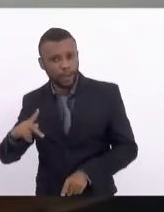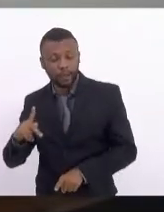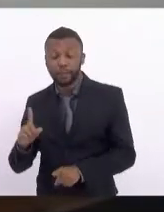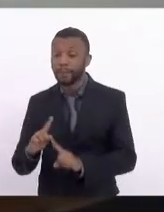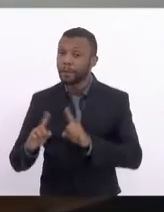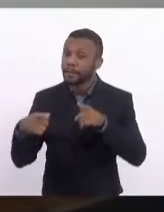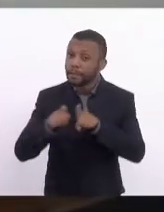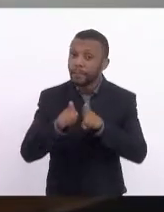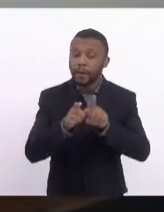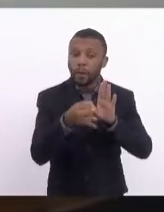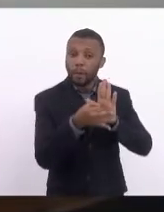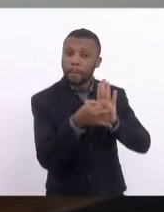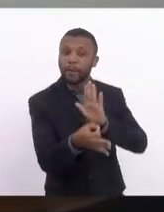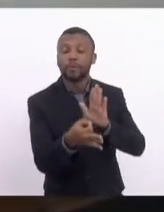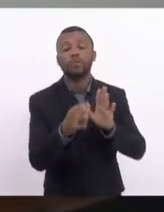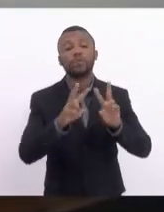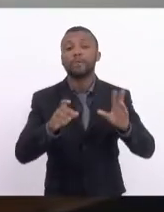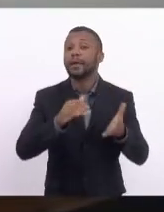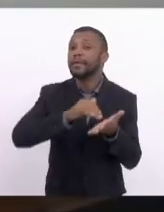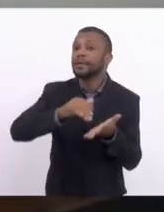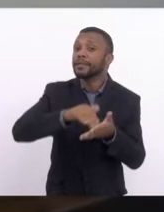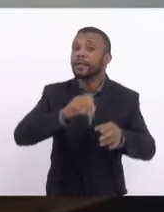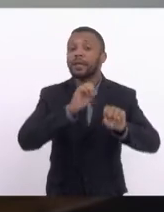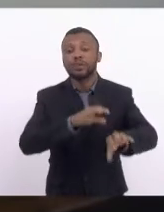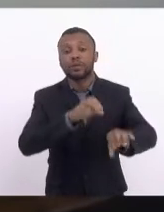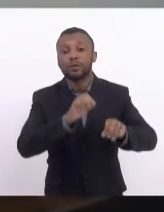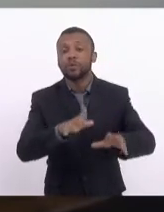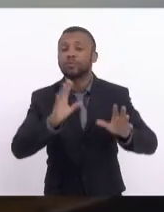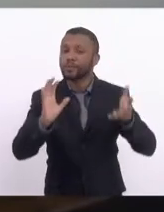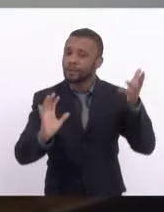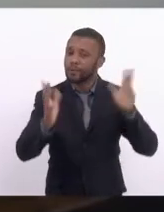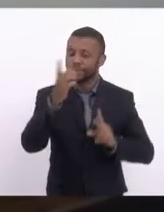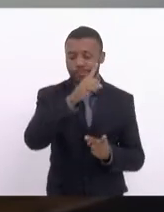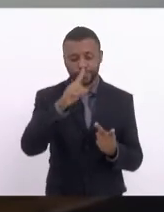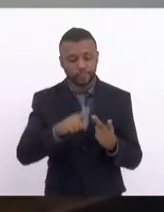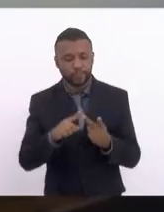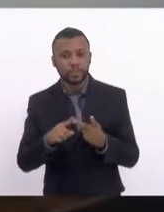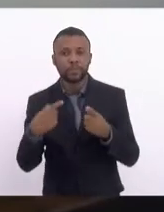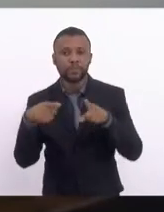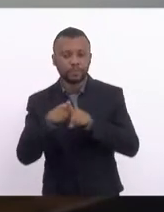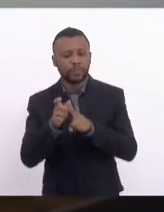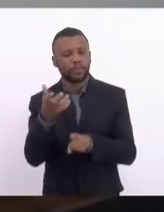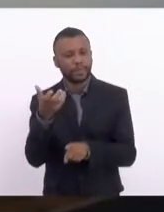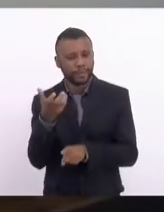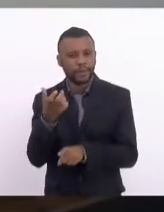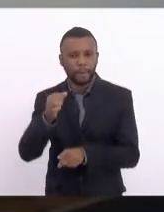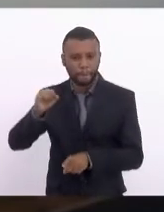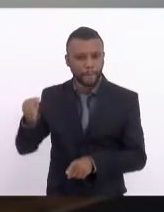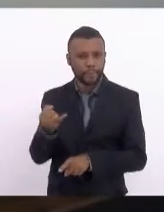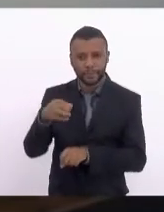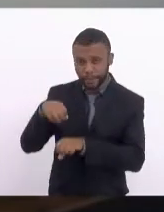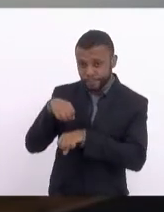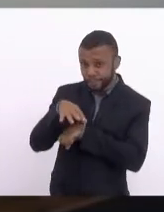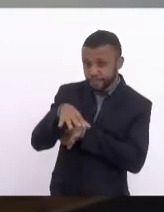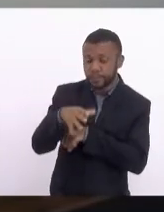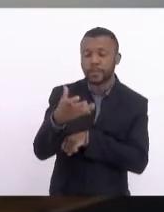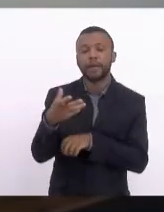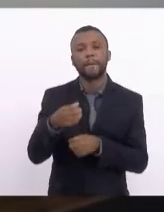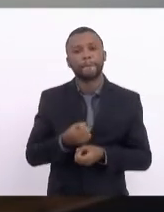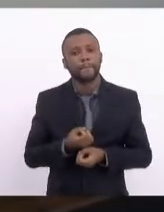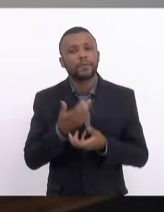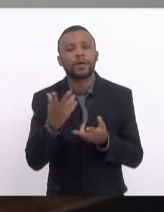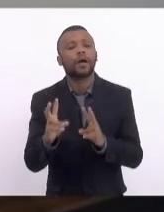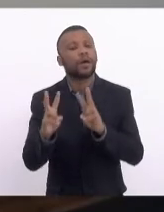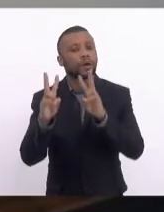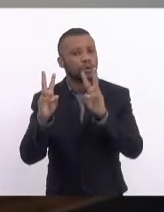SEDUC sobre o que está acontecendo. Em segundo lugar, eu queria também, deputada Tia Ju, me manifestar a